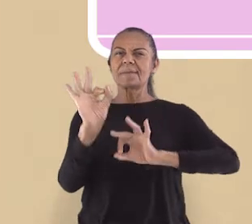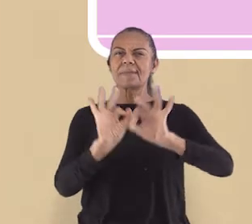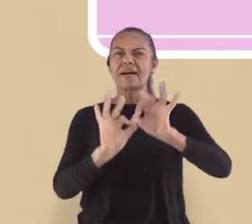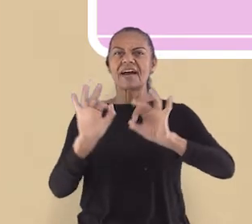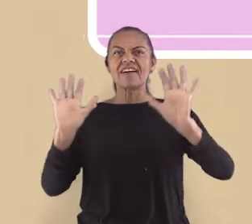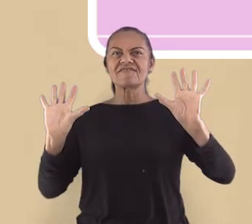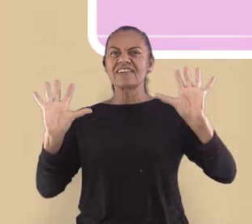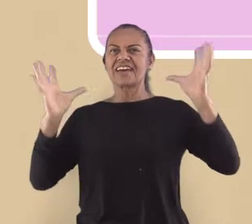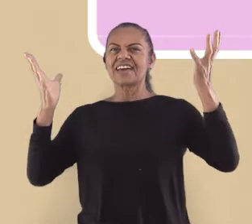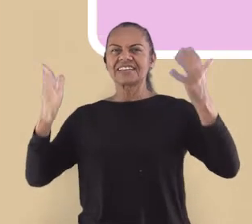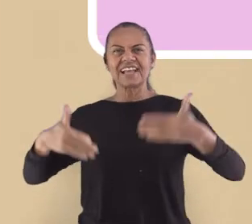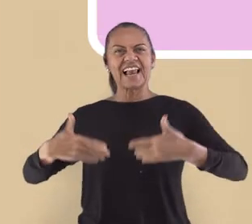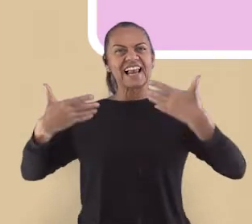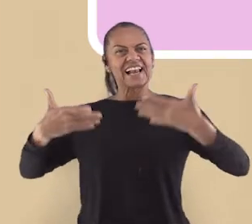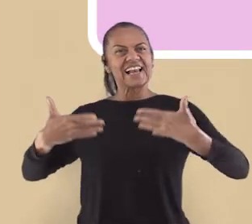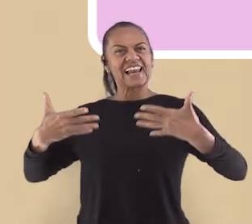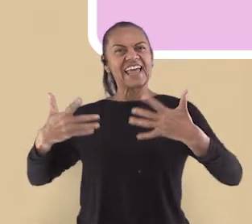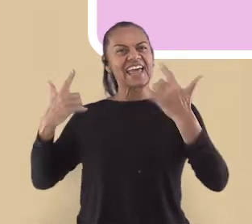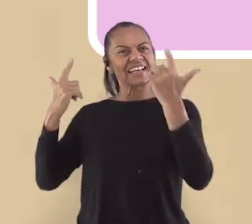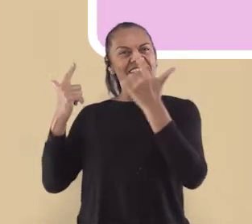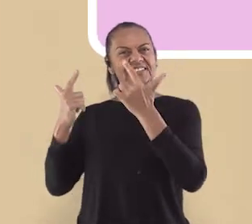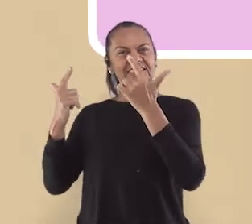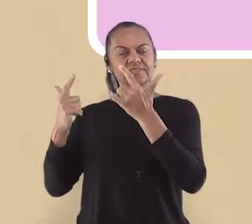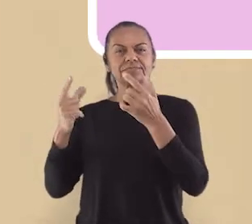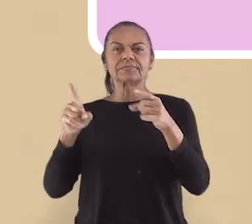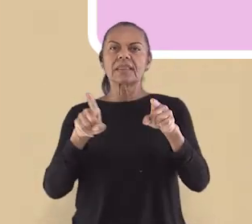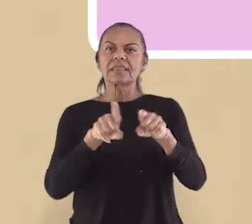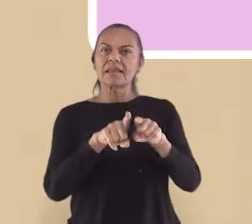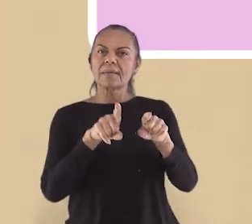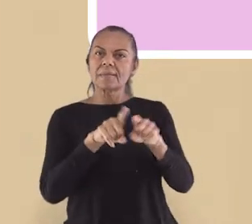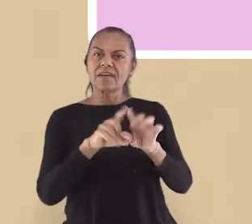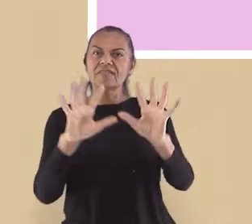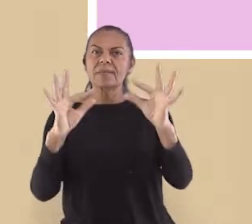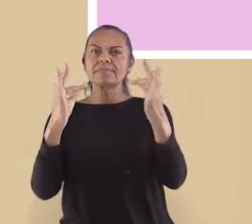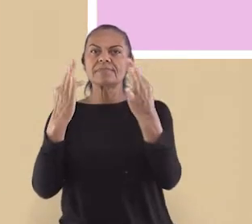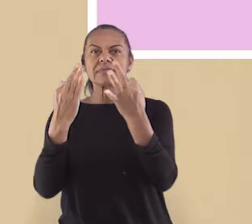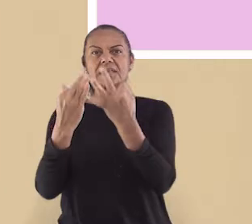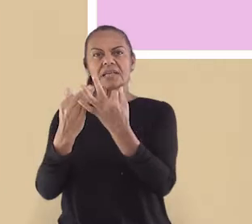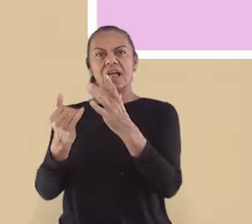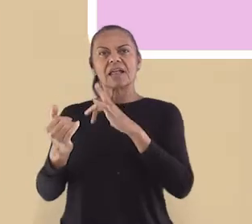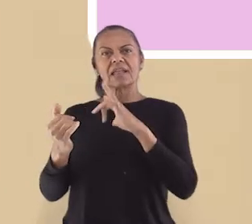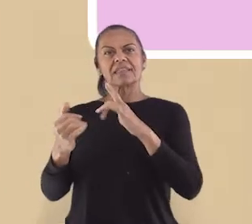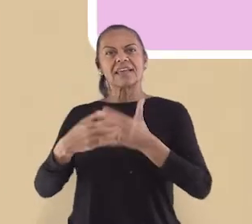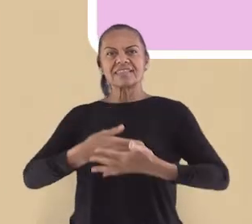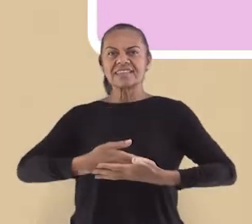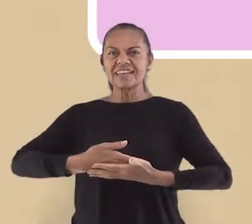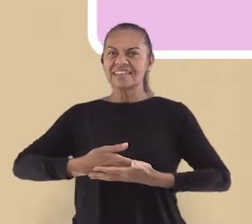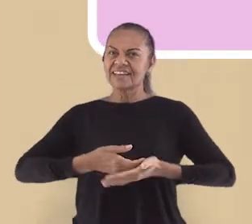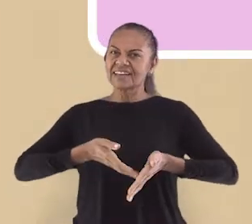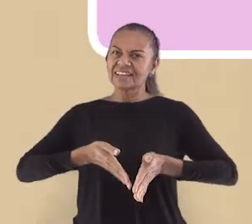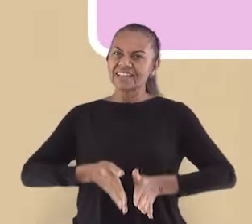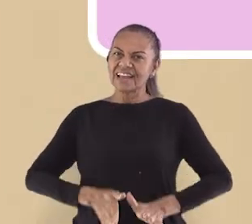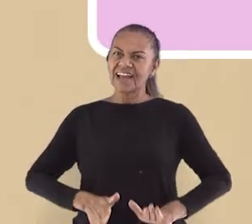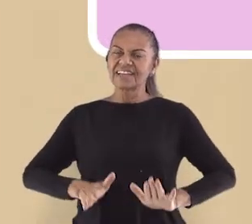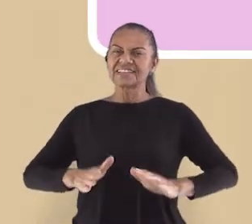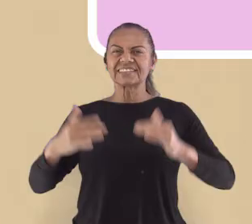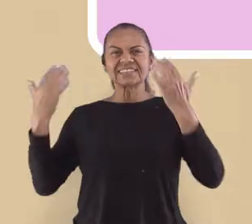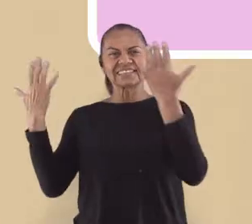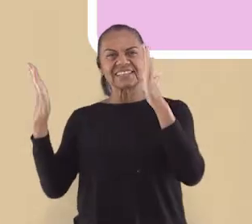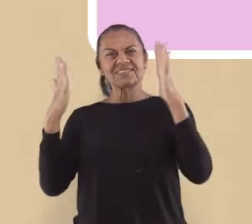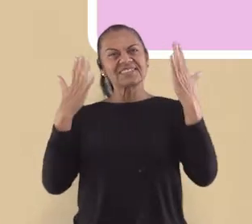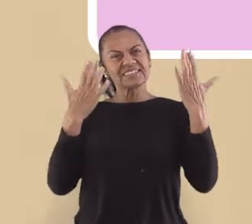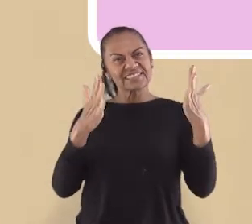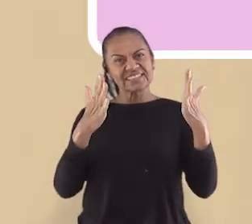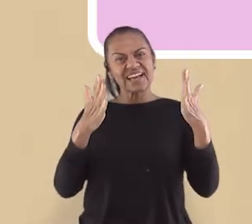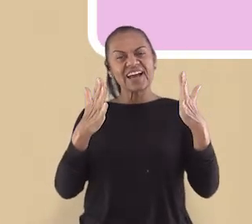diversão. Um nascimento, que alegria! É hora de festejar a chegada de um novo